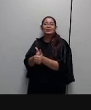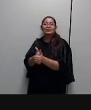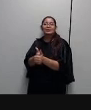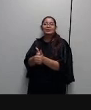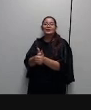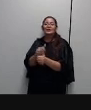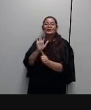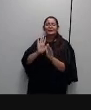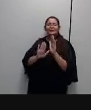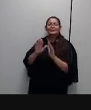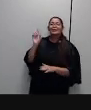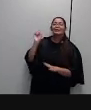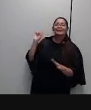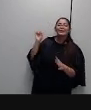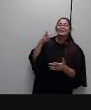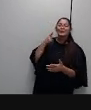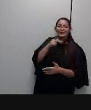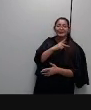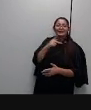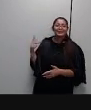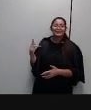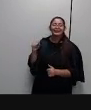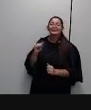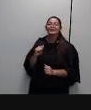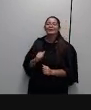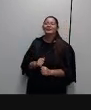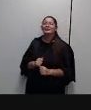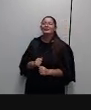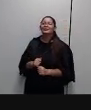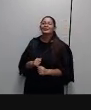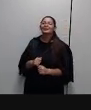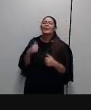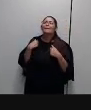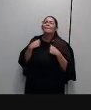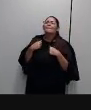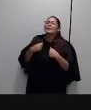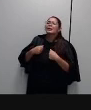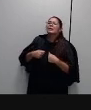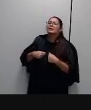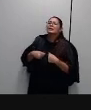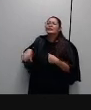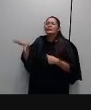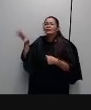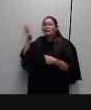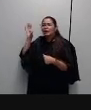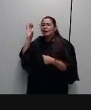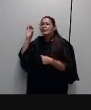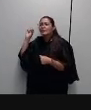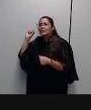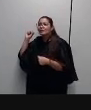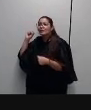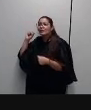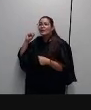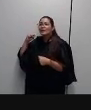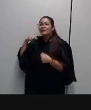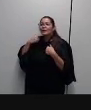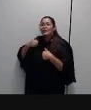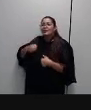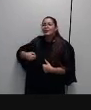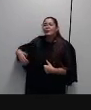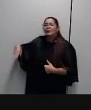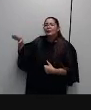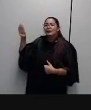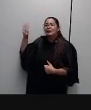estar Presidente Ministro me desculpem Vamos ouvir ou menos Benedito que te dar amigo era de pronunciar e na